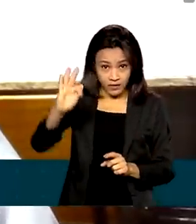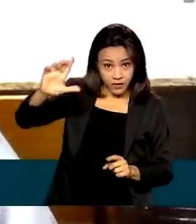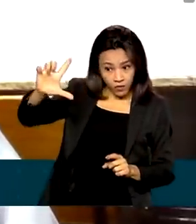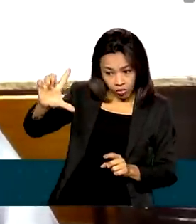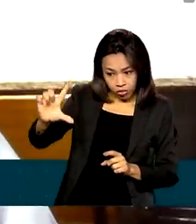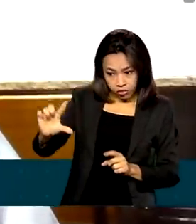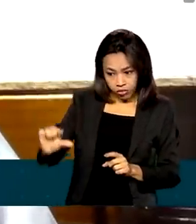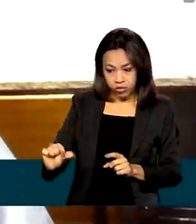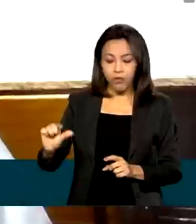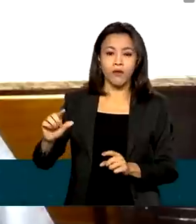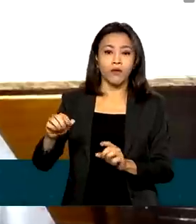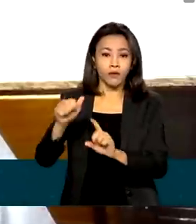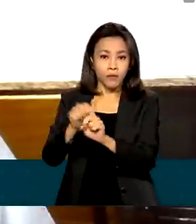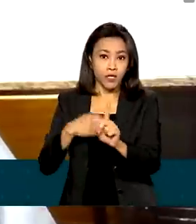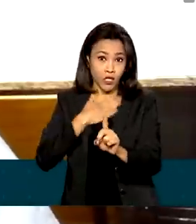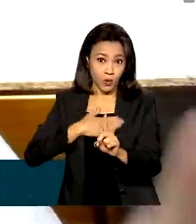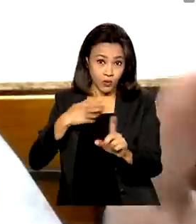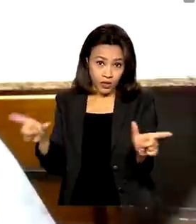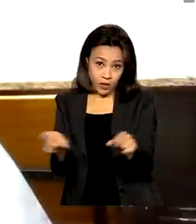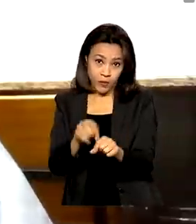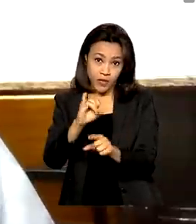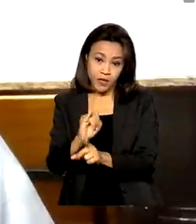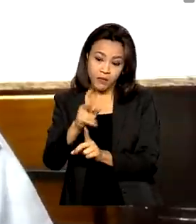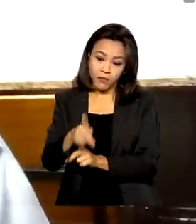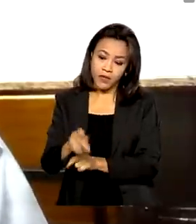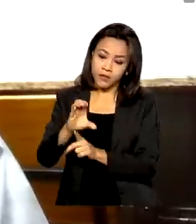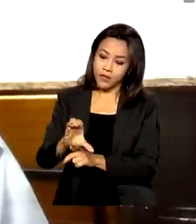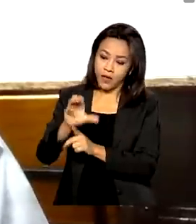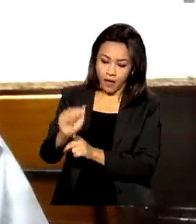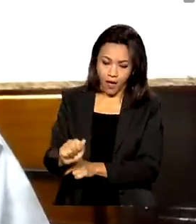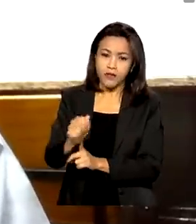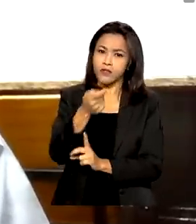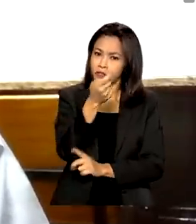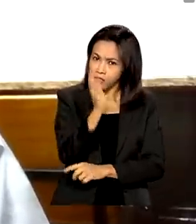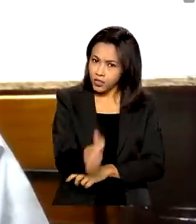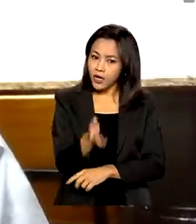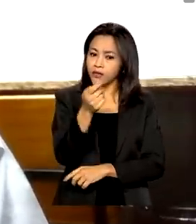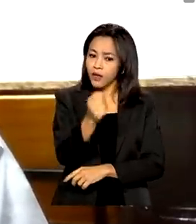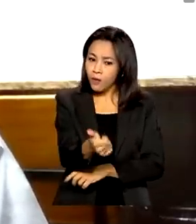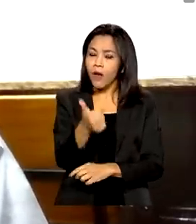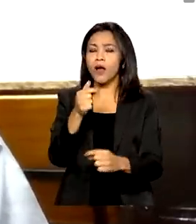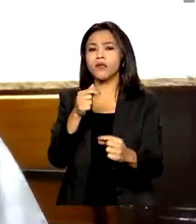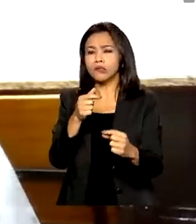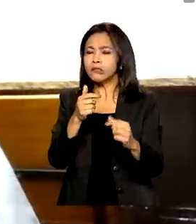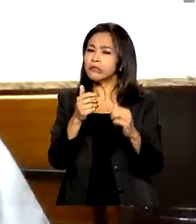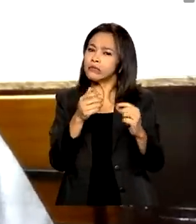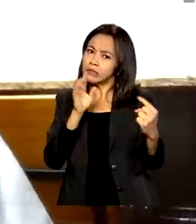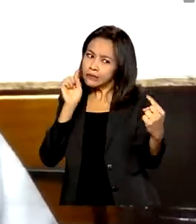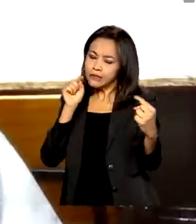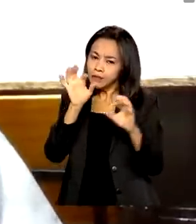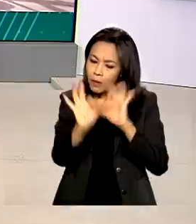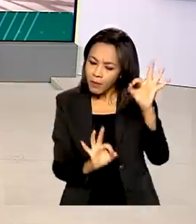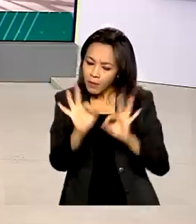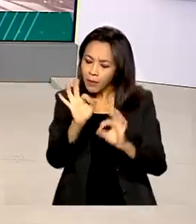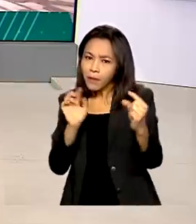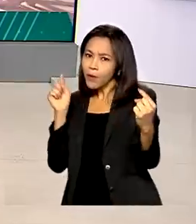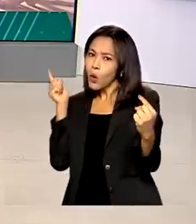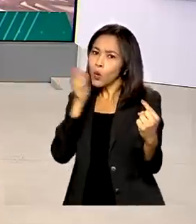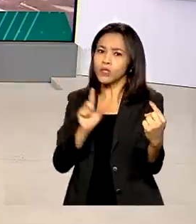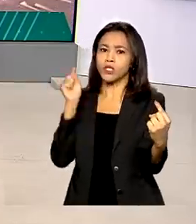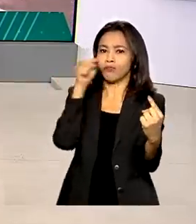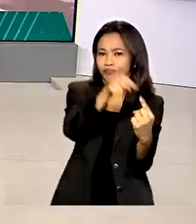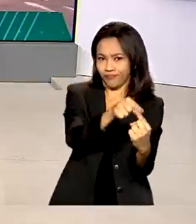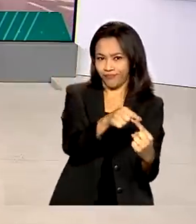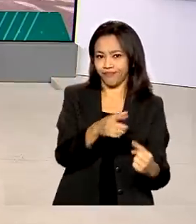inflação definida pelo Conselho Monetário já está enquadrada, né, naquilo que foi planejado.